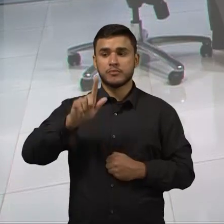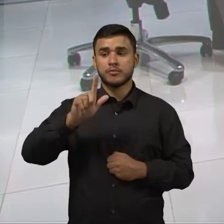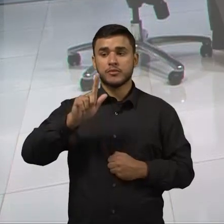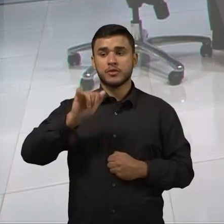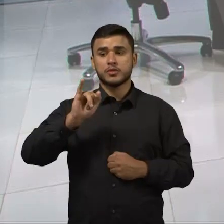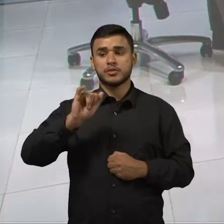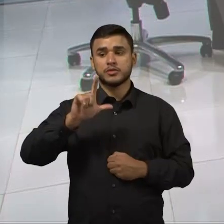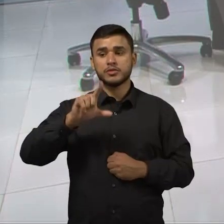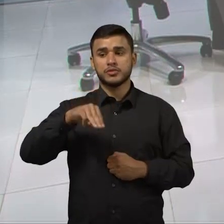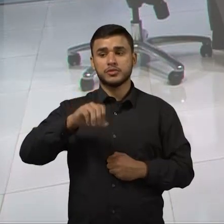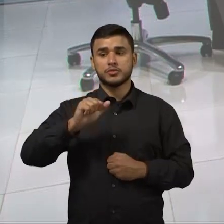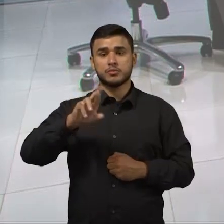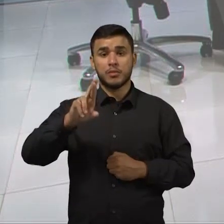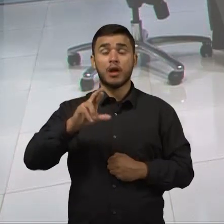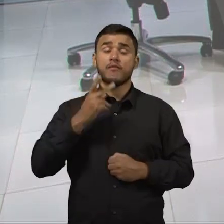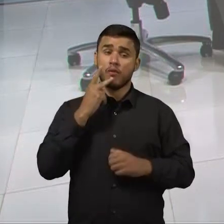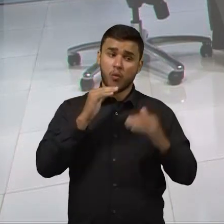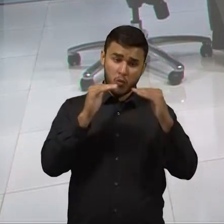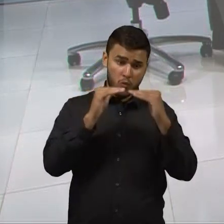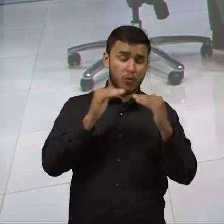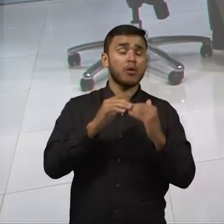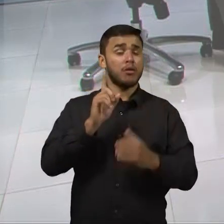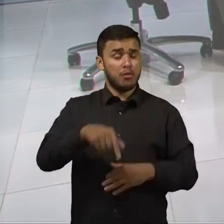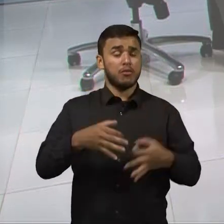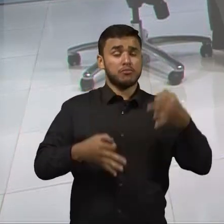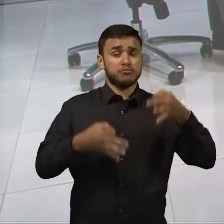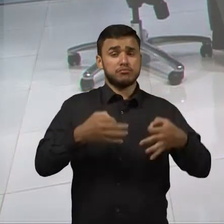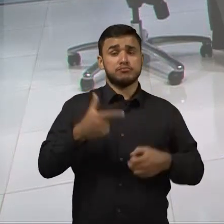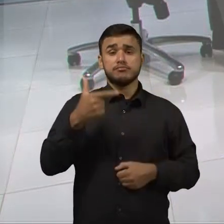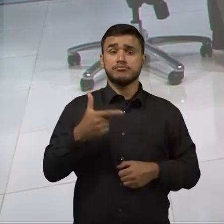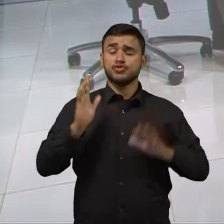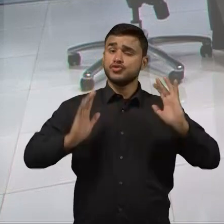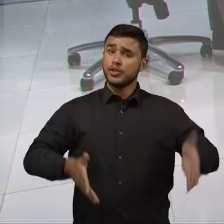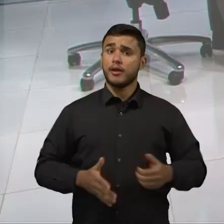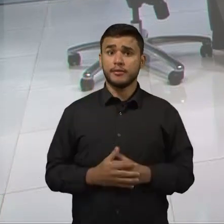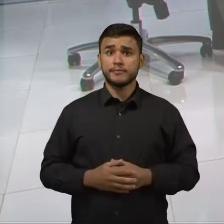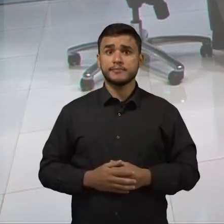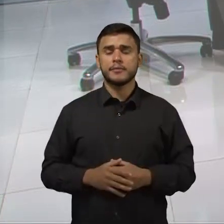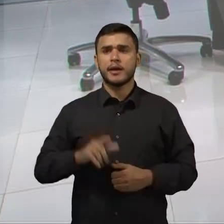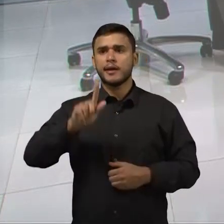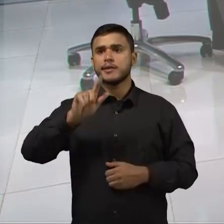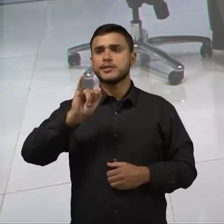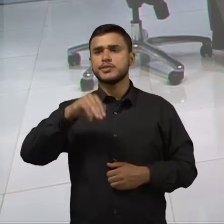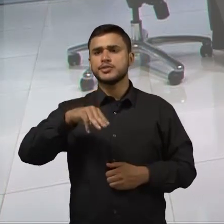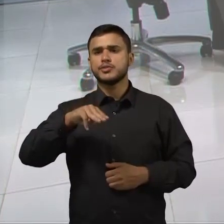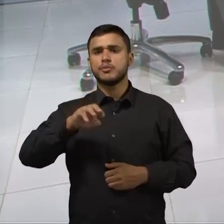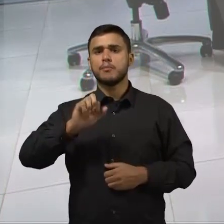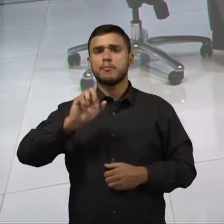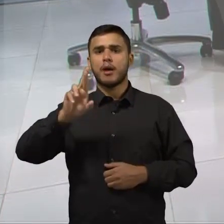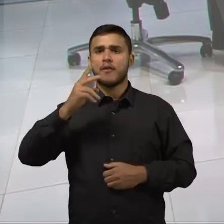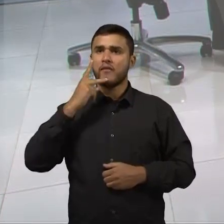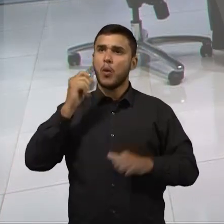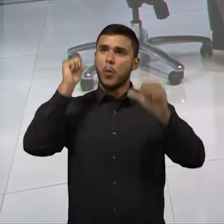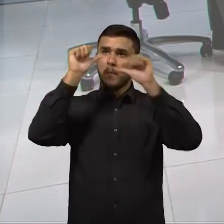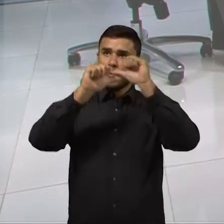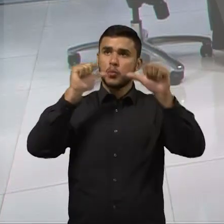ADC. Naquela decisão. Aí estão dizendo que ele vai mudar o entendimento agora. Então, assim, ele mesmo já disse, ele